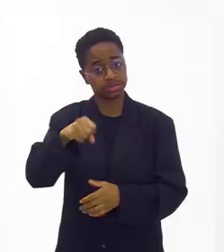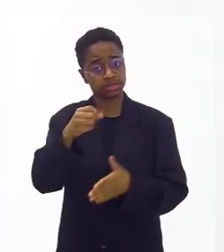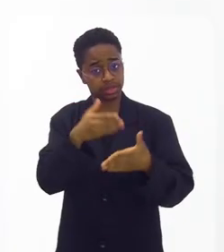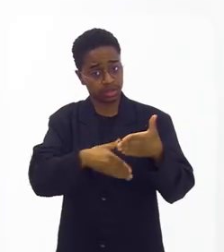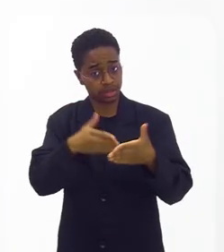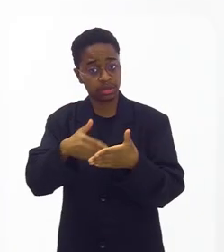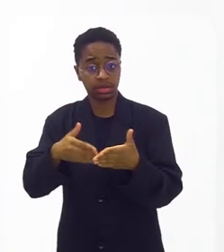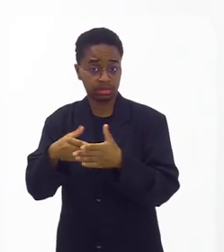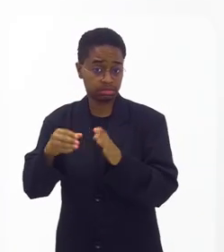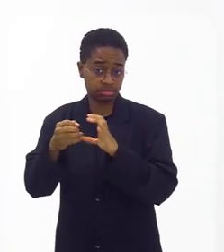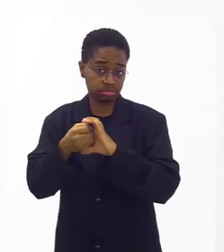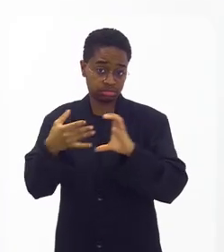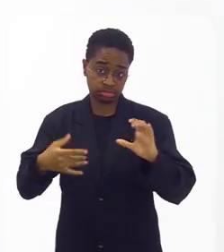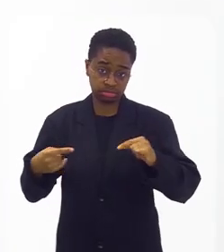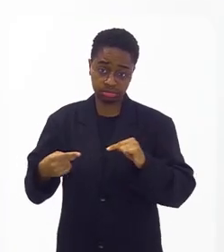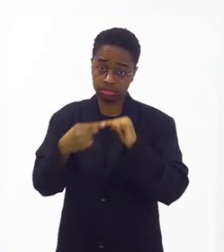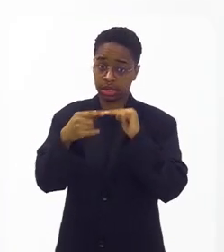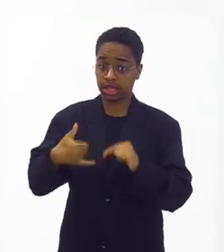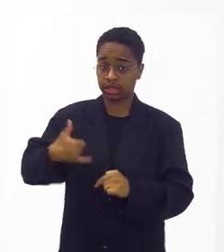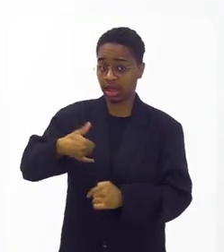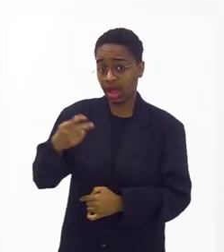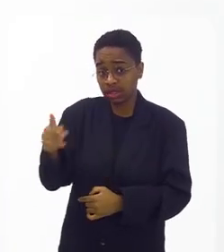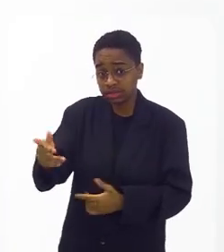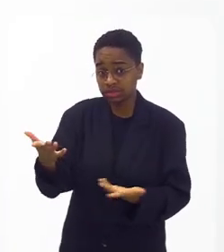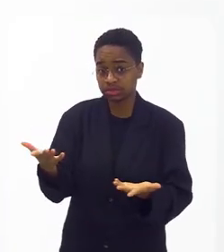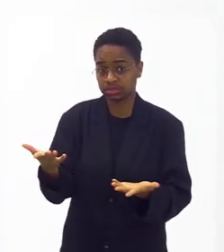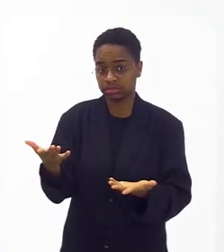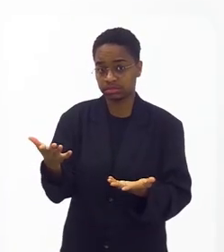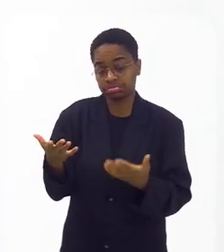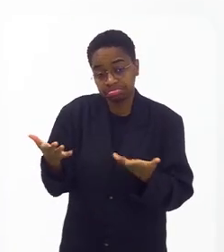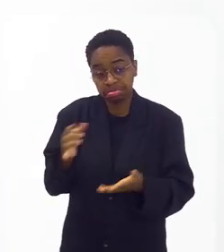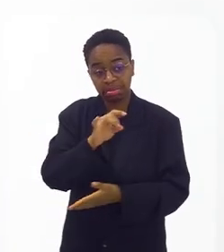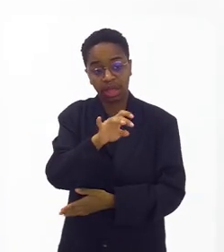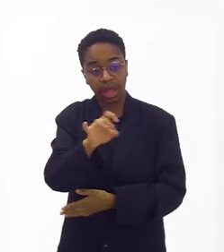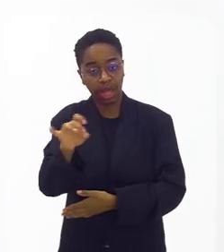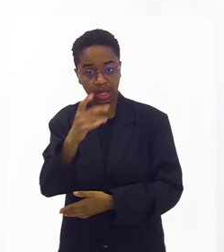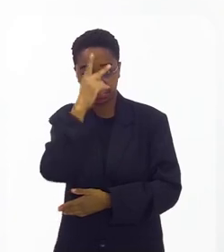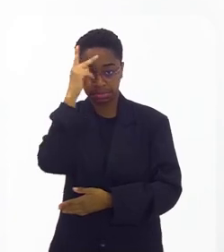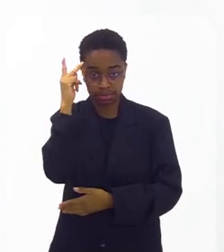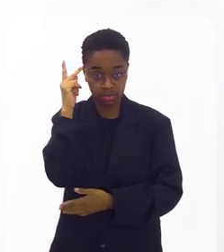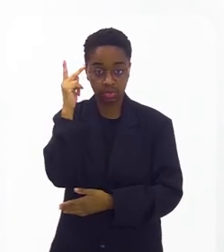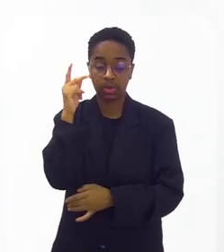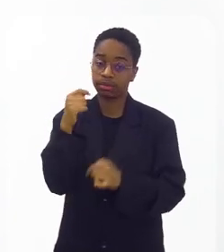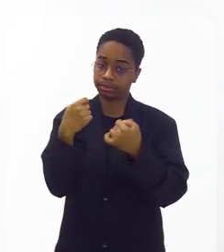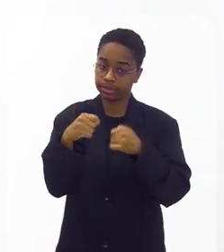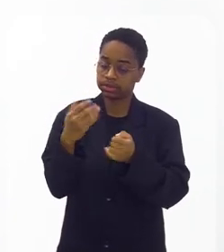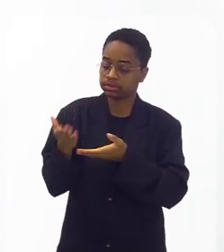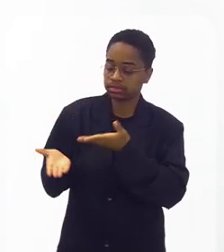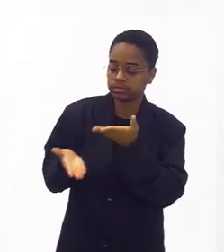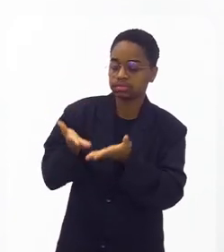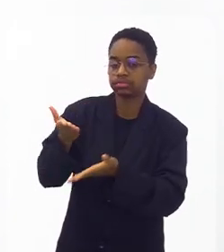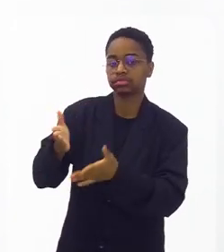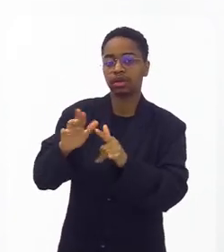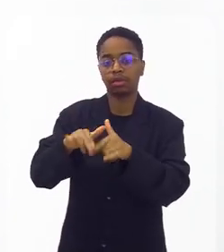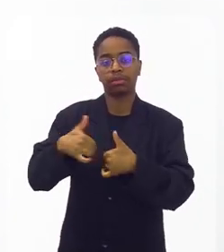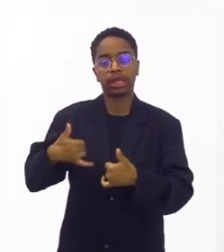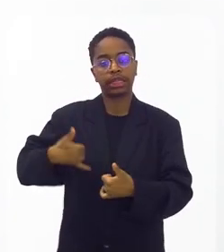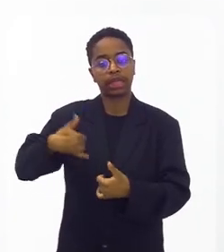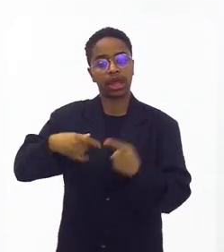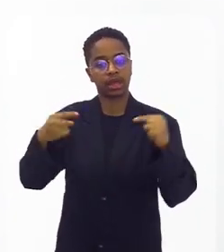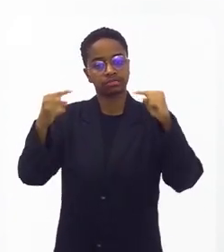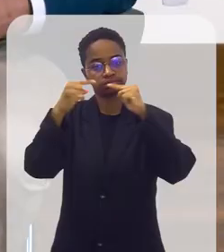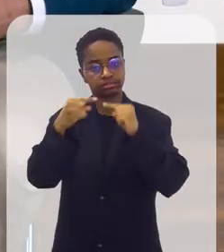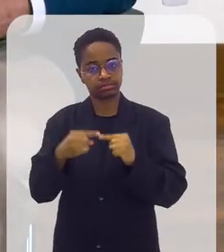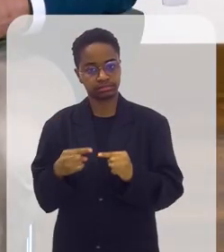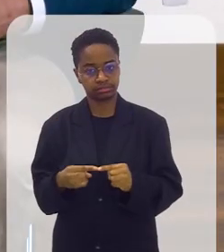limitações, que é típica da sua faixa etária. Né? Cada indivíduo, cada ser humano, deve ser tratado a partir da sua faixa